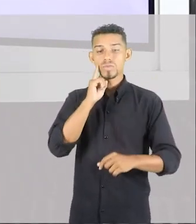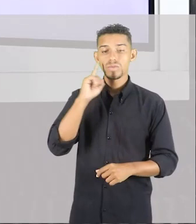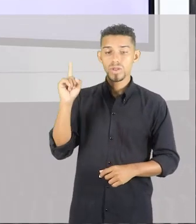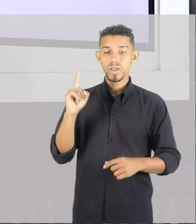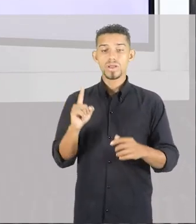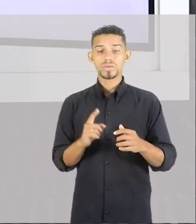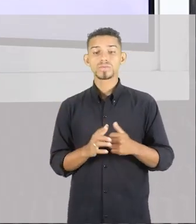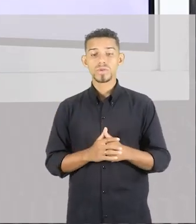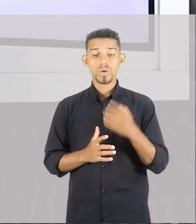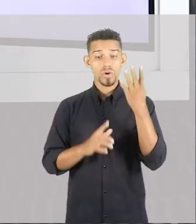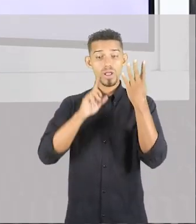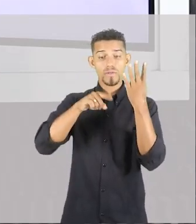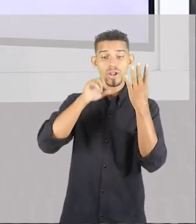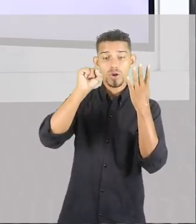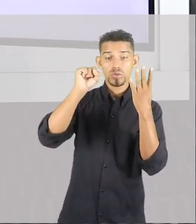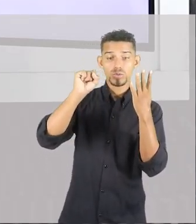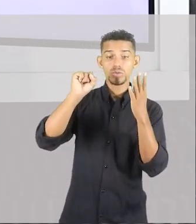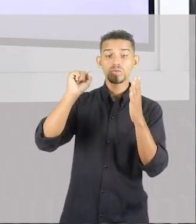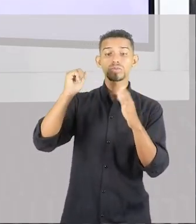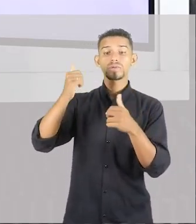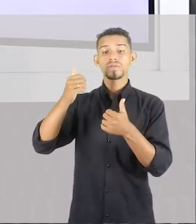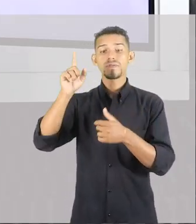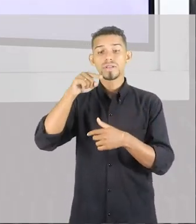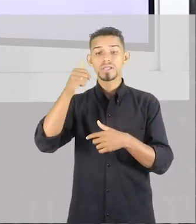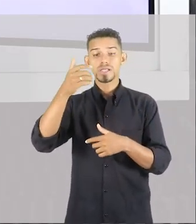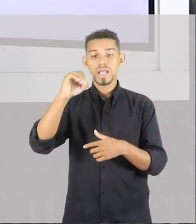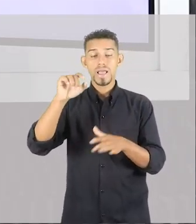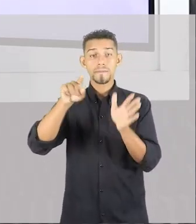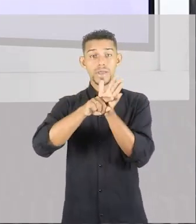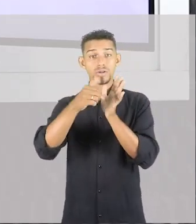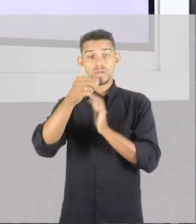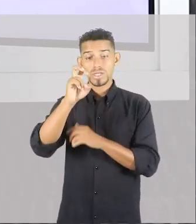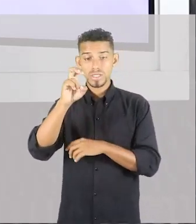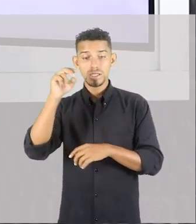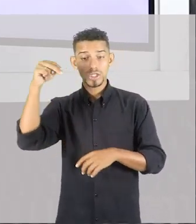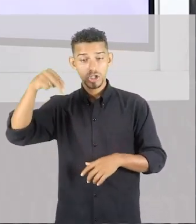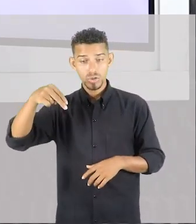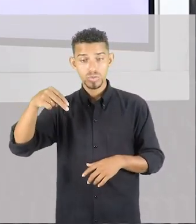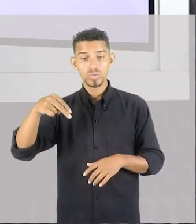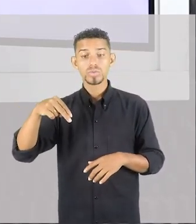elevado a menos 15, entrando na folha. Bora ver?